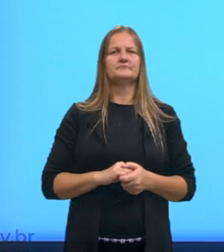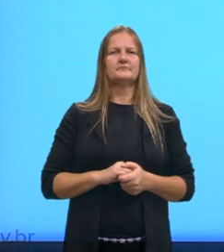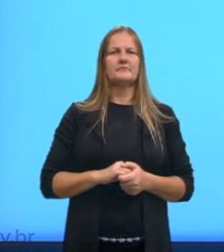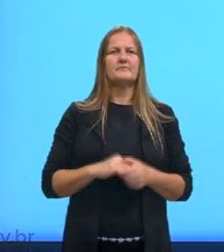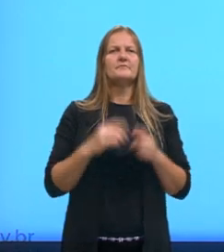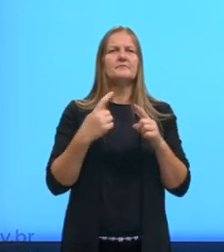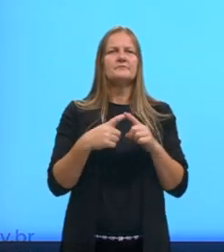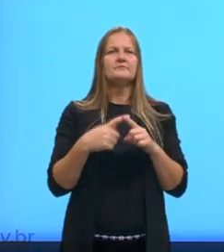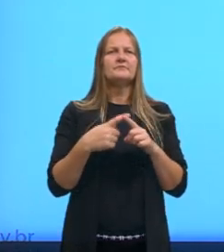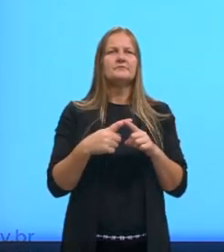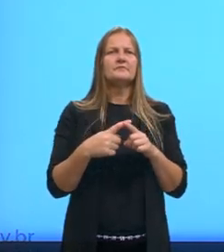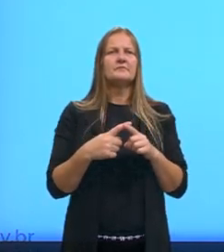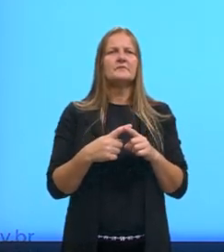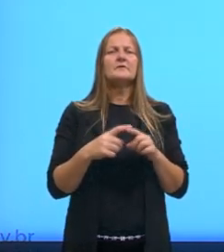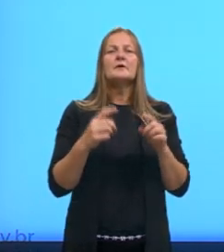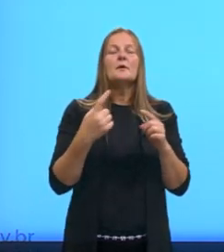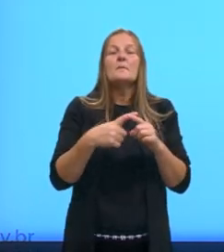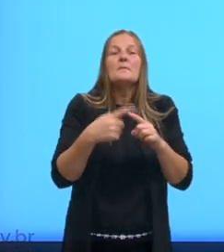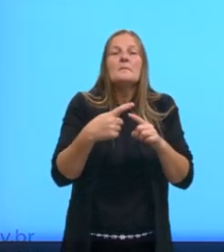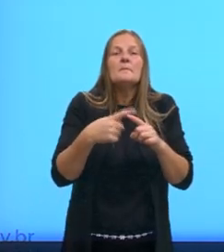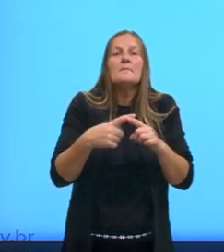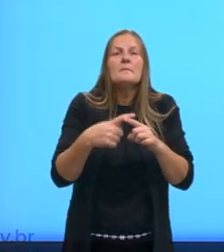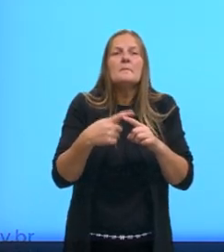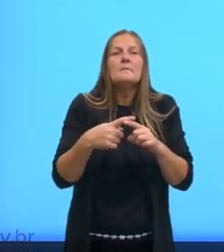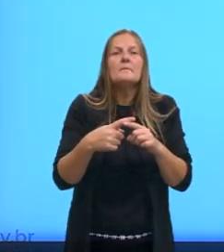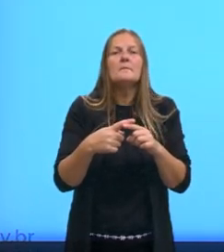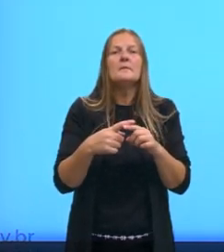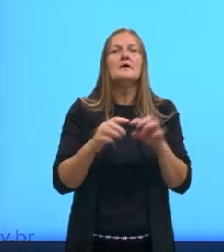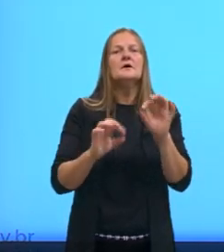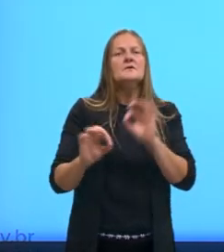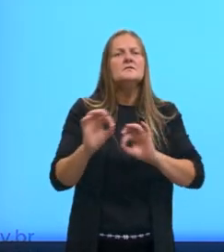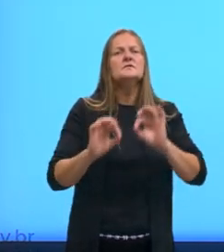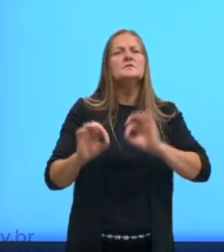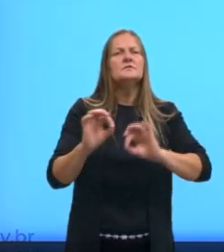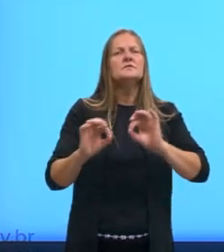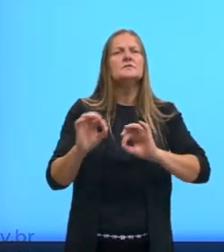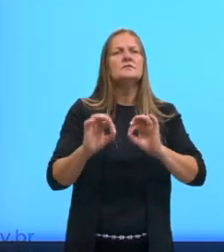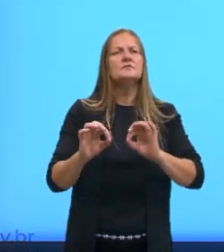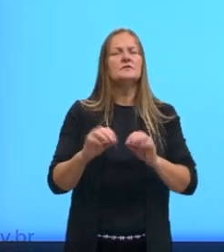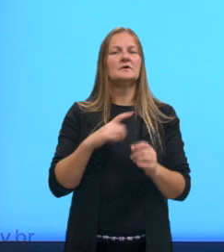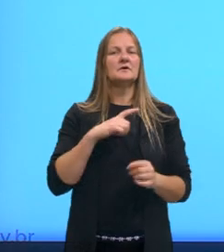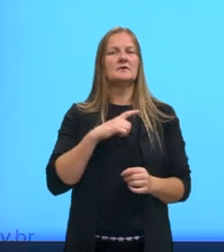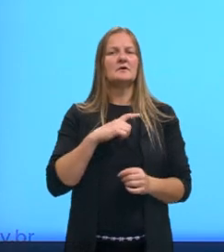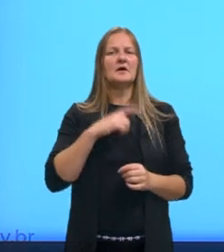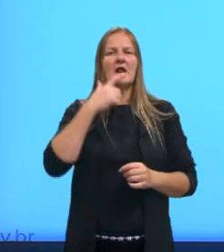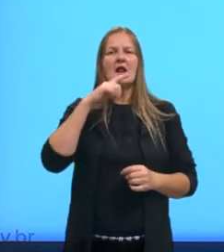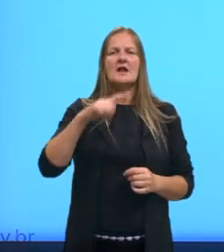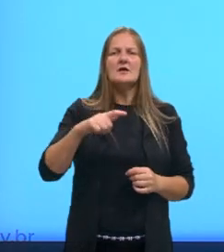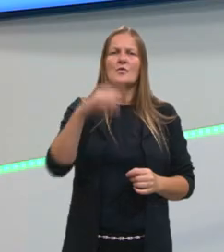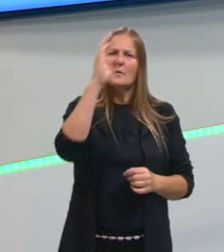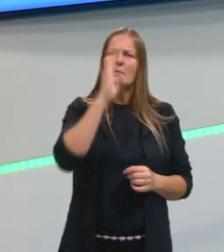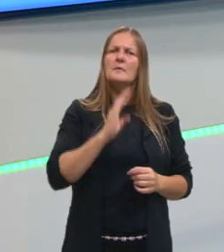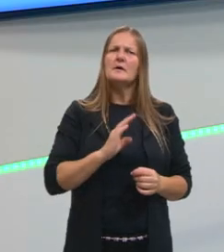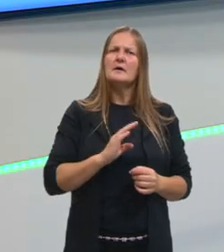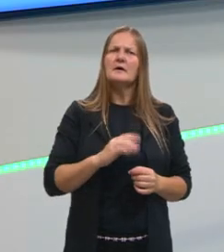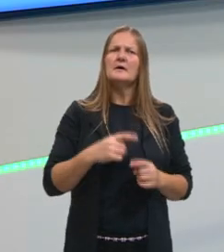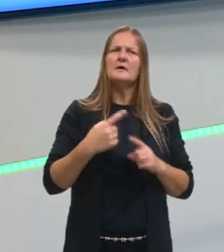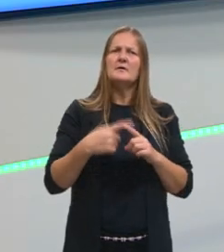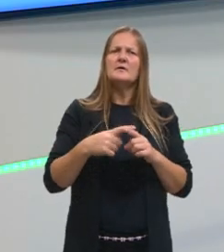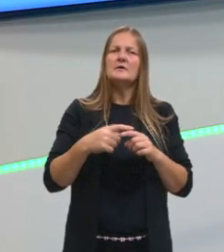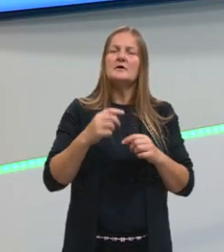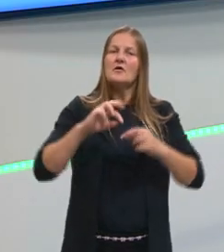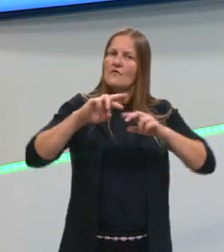então assim não é porque a tem estrangeirismo é que nós temos a língua brasileira não a língua brasileira